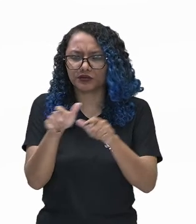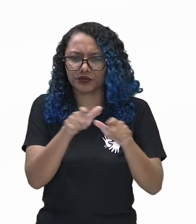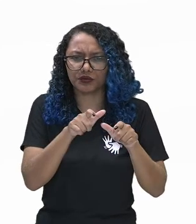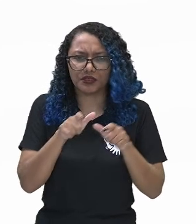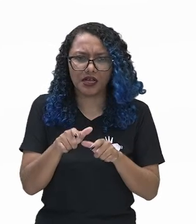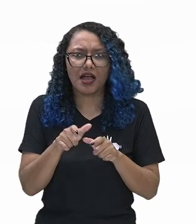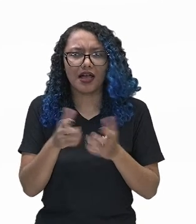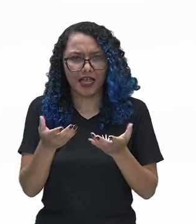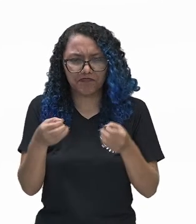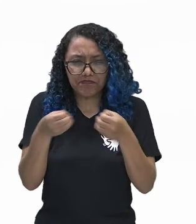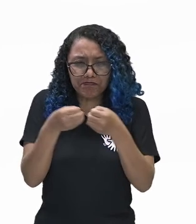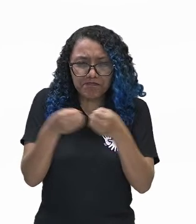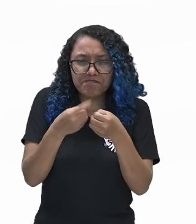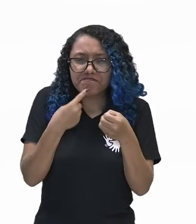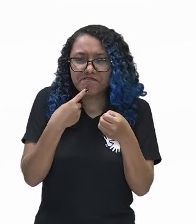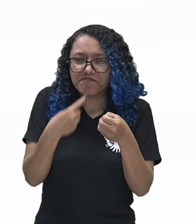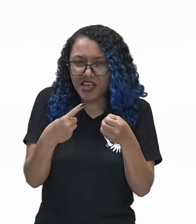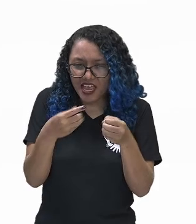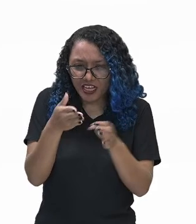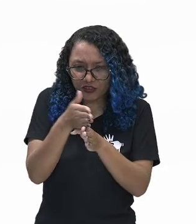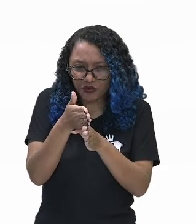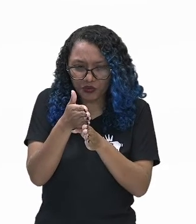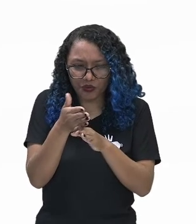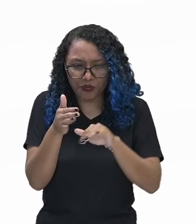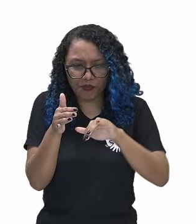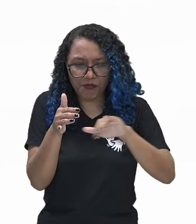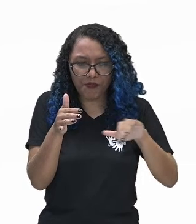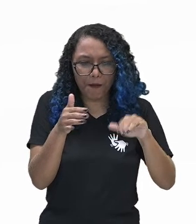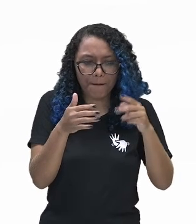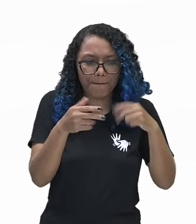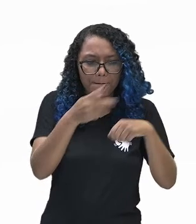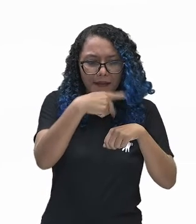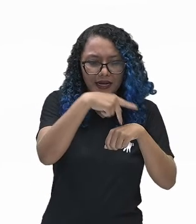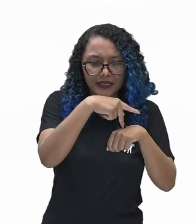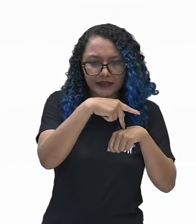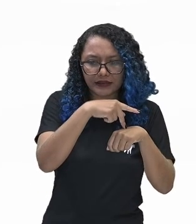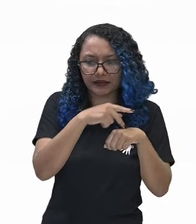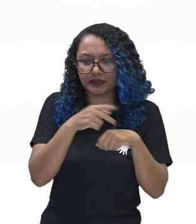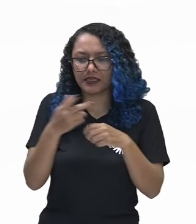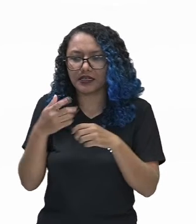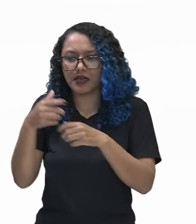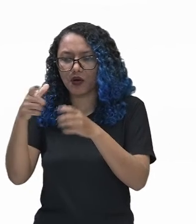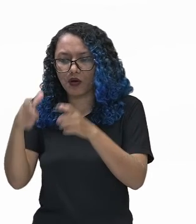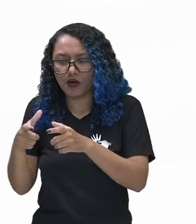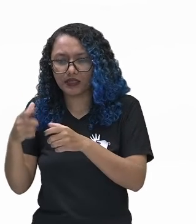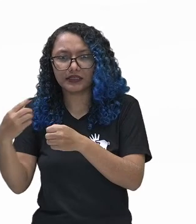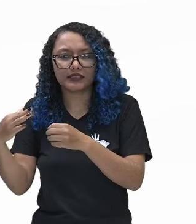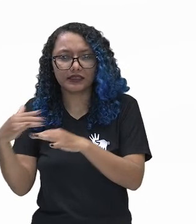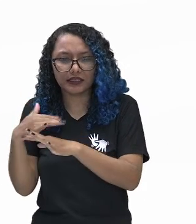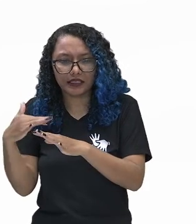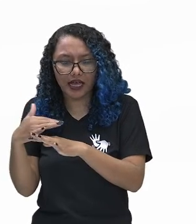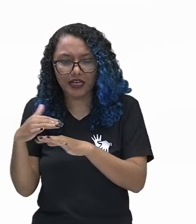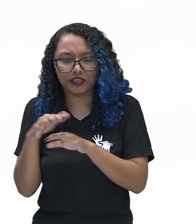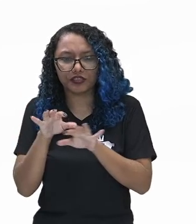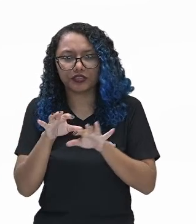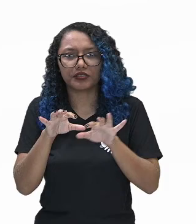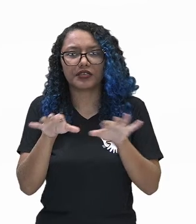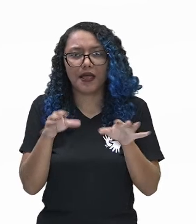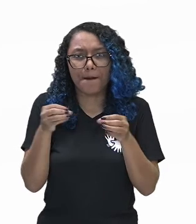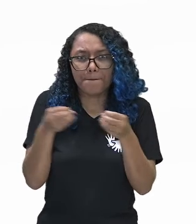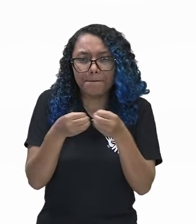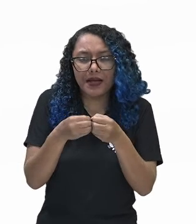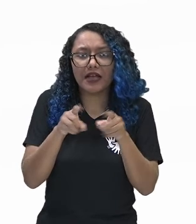bem próximos uns com os outros, gente, mas cada um exerce ali o seu poder, a sua soberania, cada